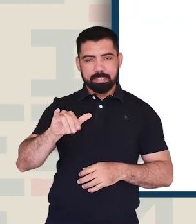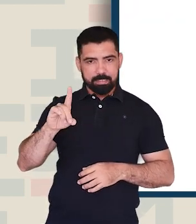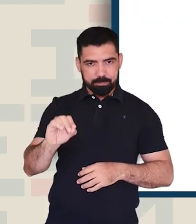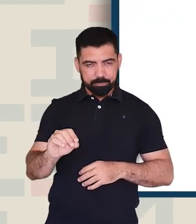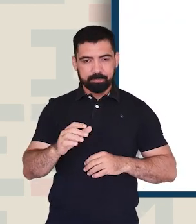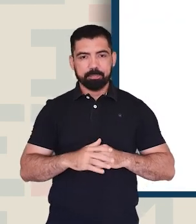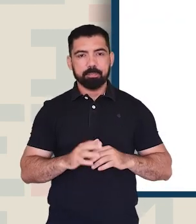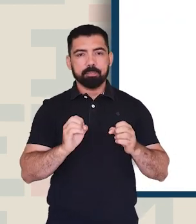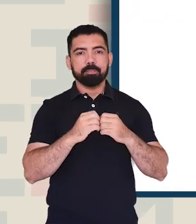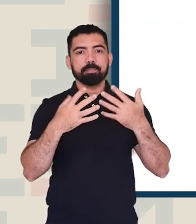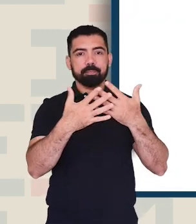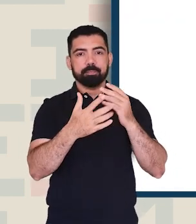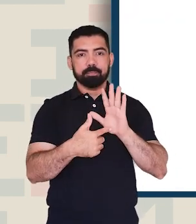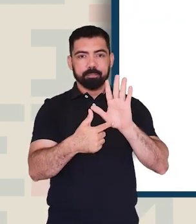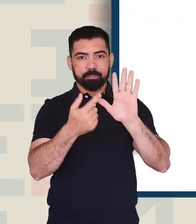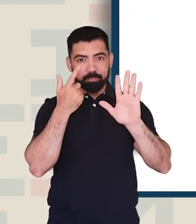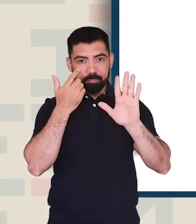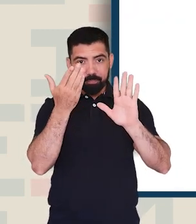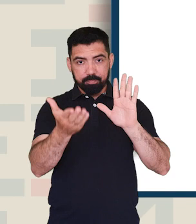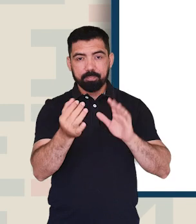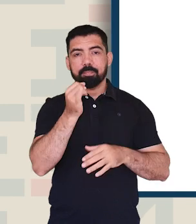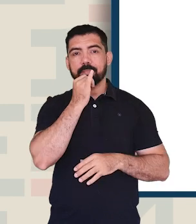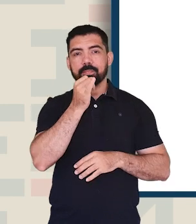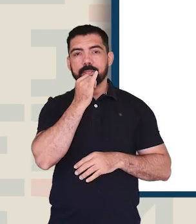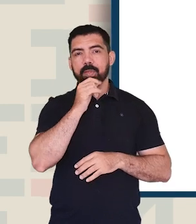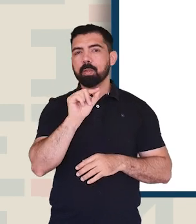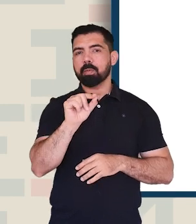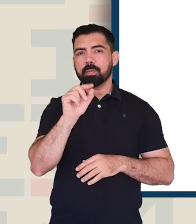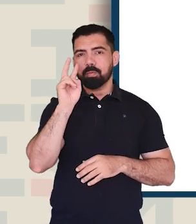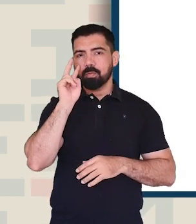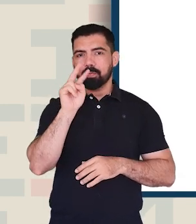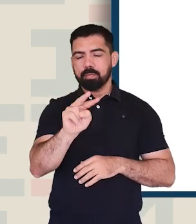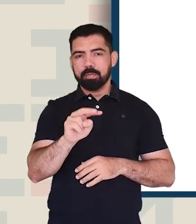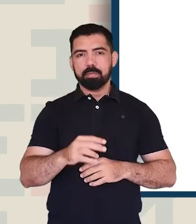que a gente vê aí, por exemplo,